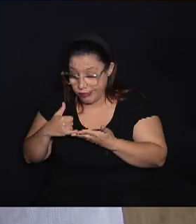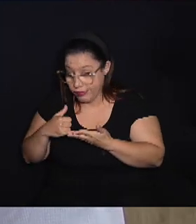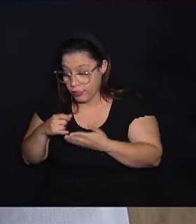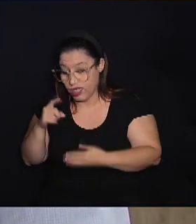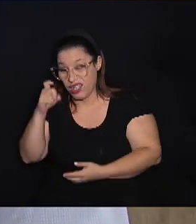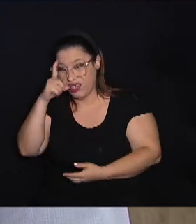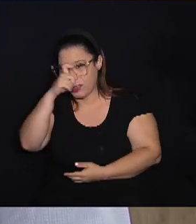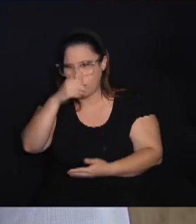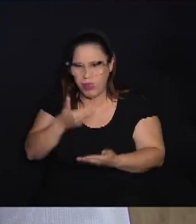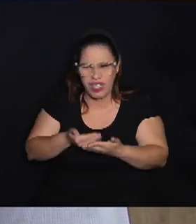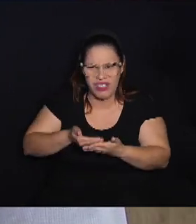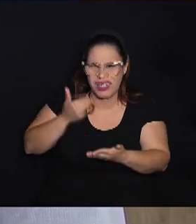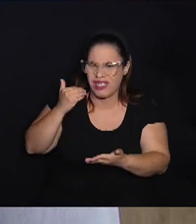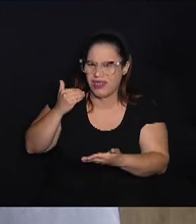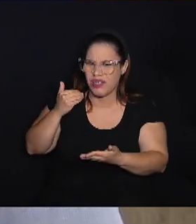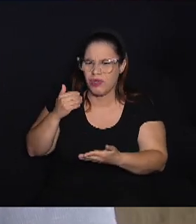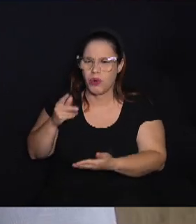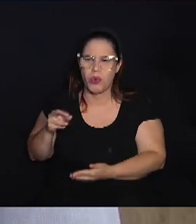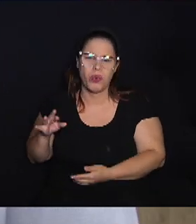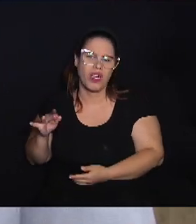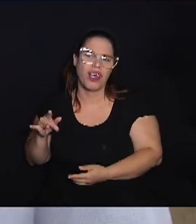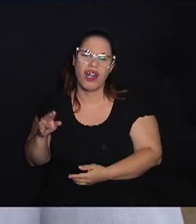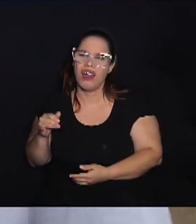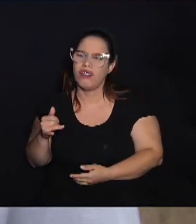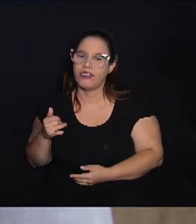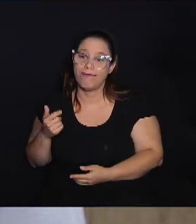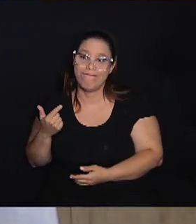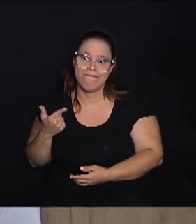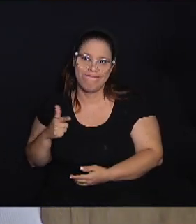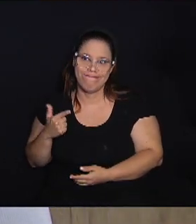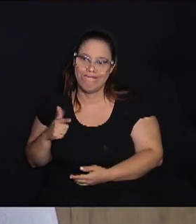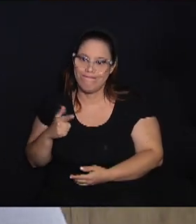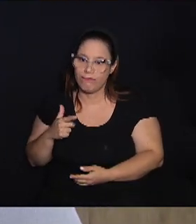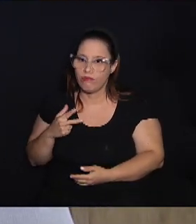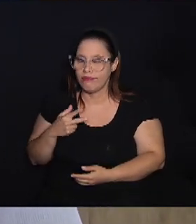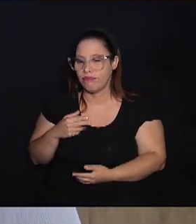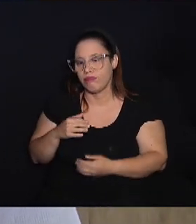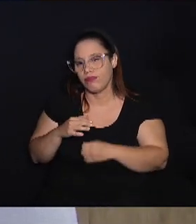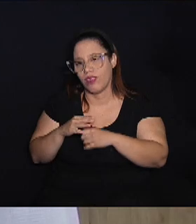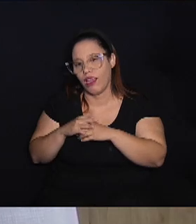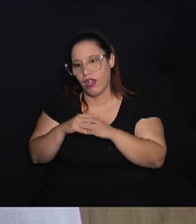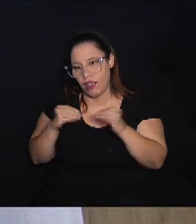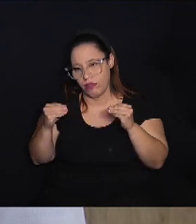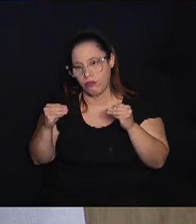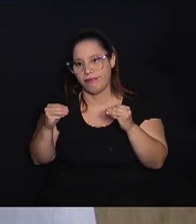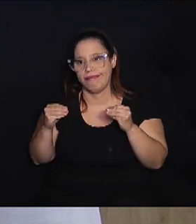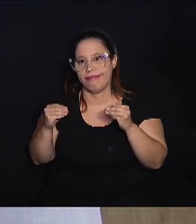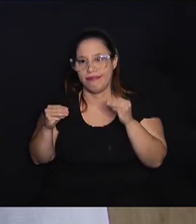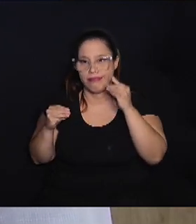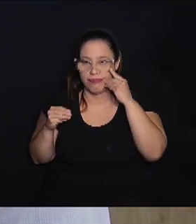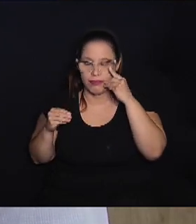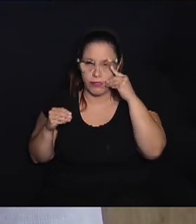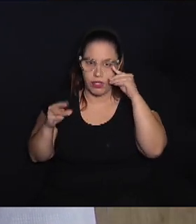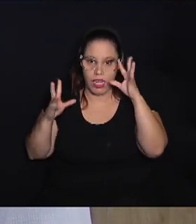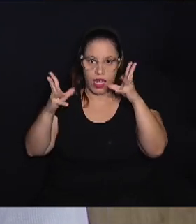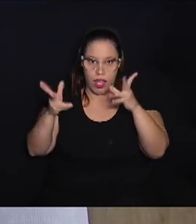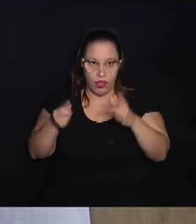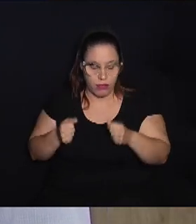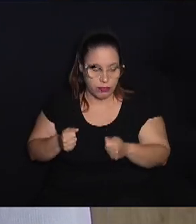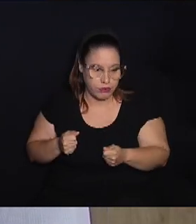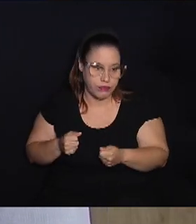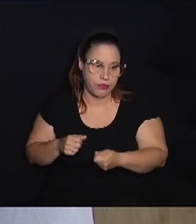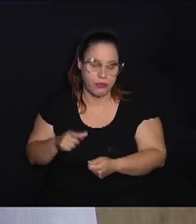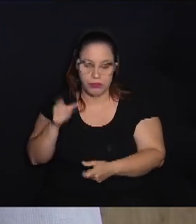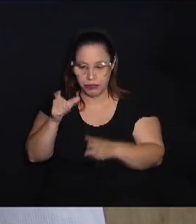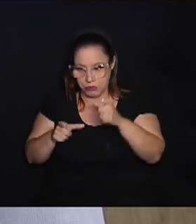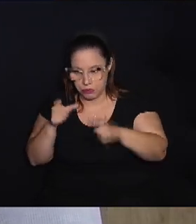ela sai, porque o crack não tem cura, né? Mas a gente tem aí isso, a maioria das pessoas envolvidas com drogas e álcool, mas você tem